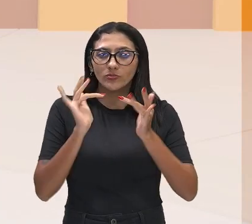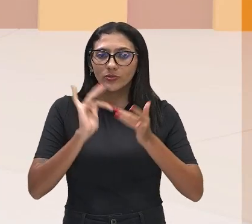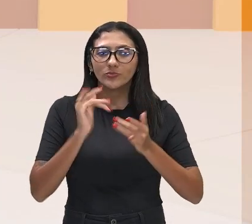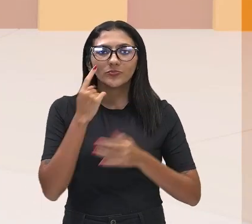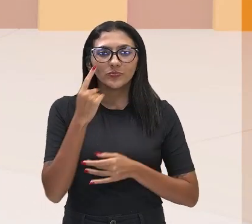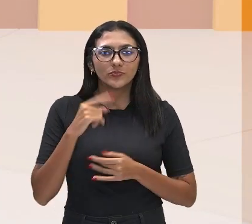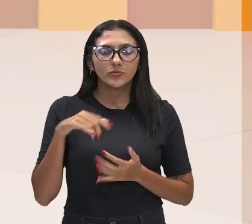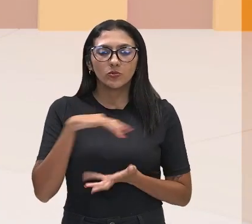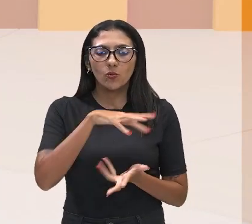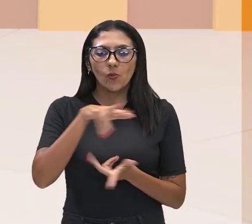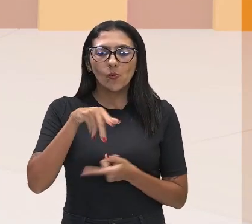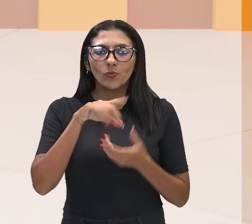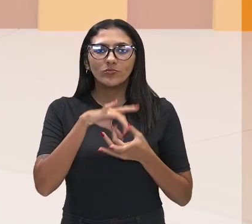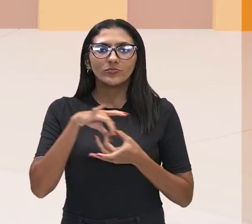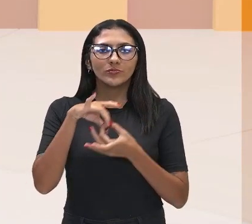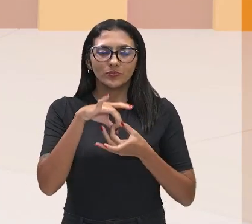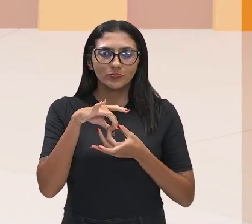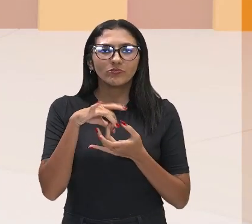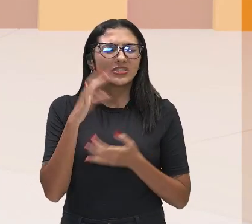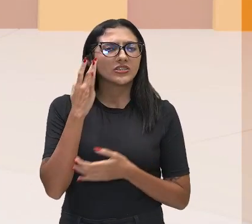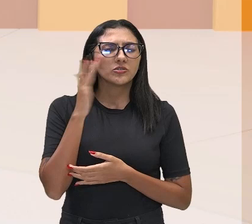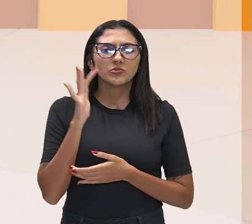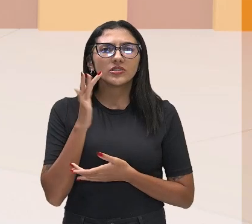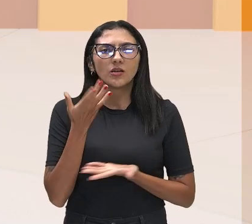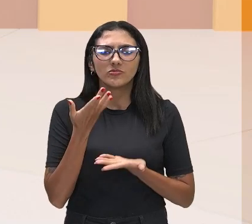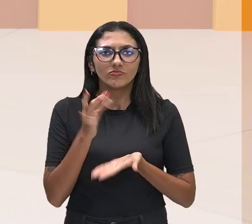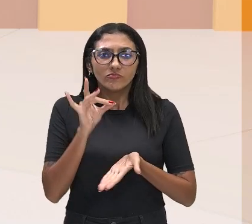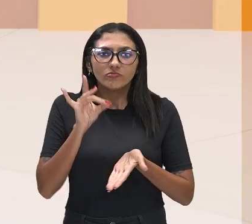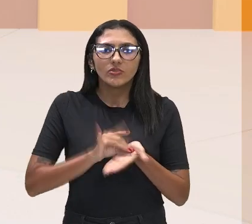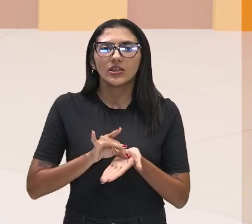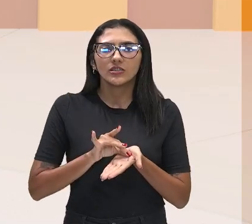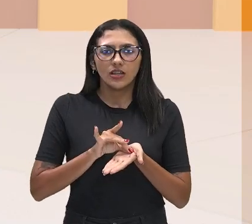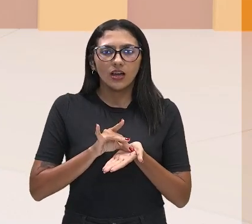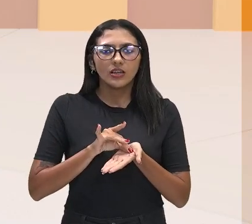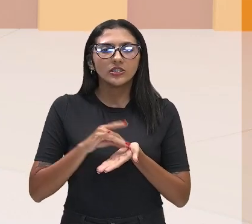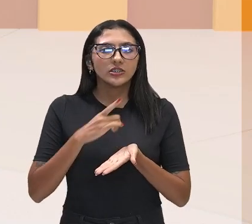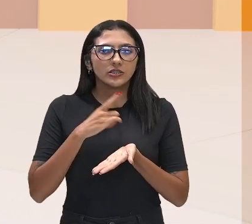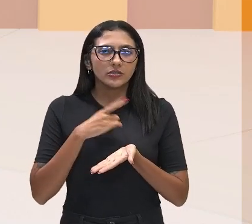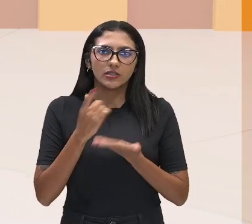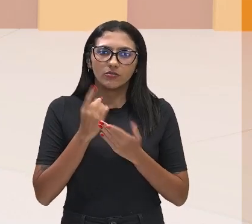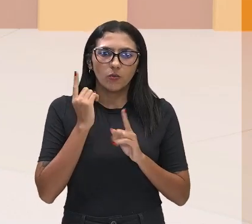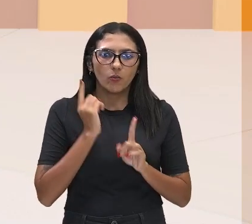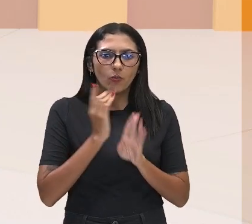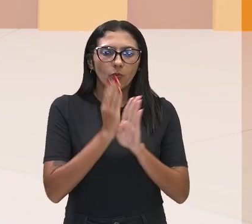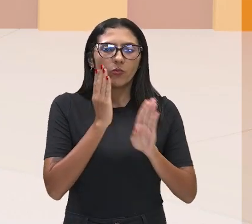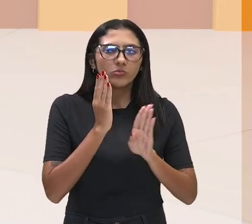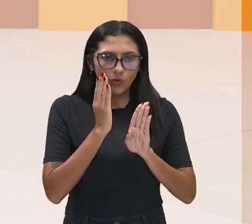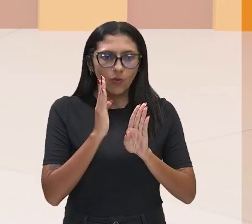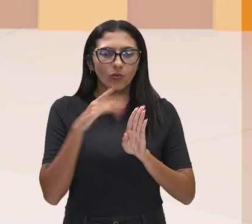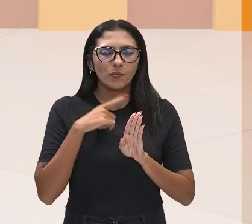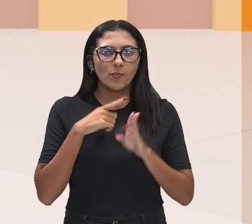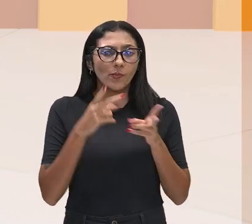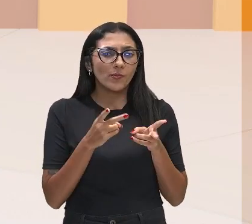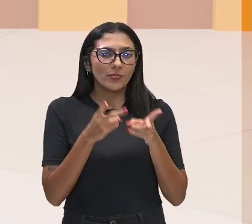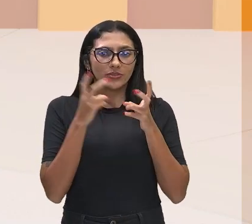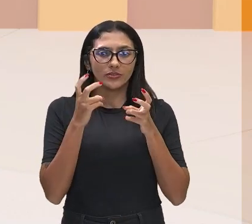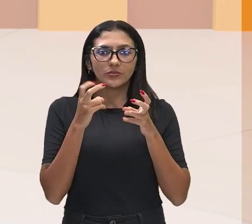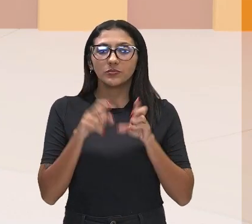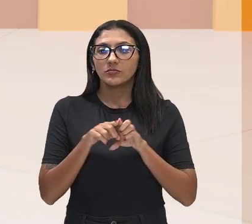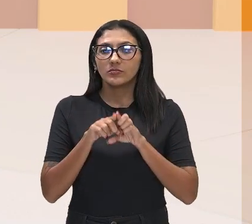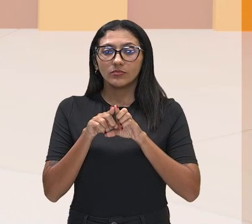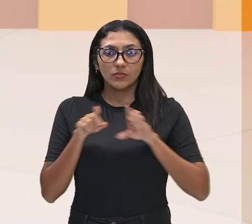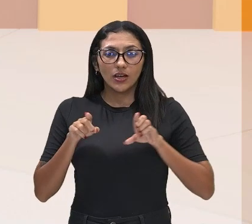um consenso de quando realmente se descobriu, se notou a globalização,